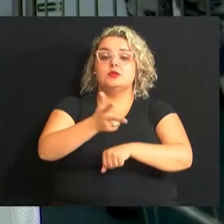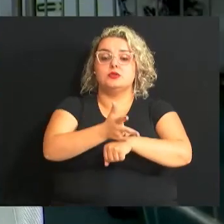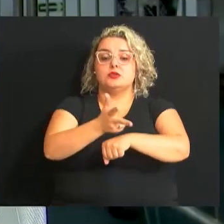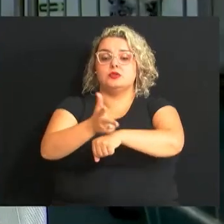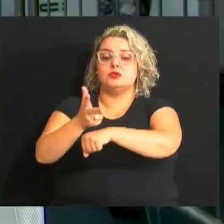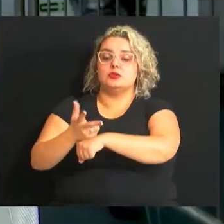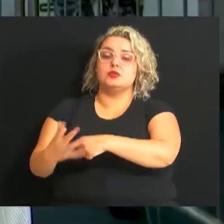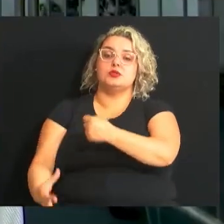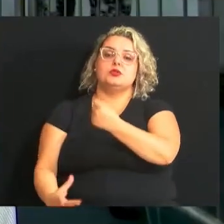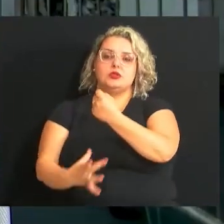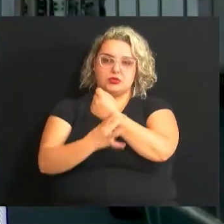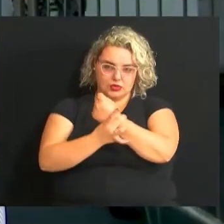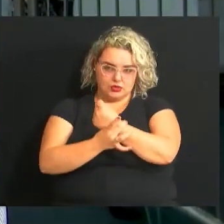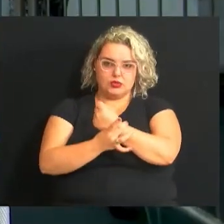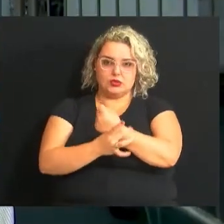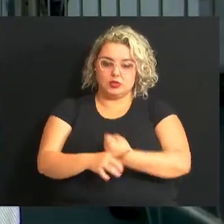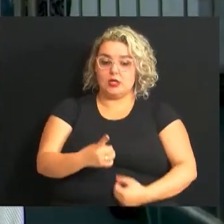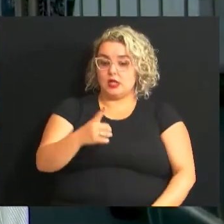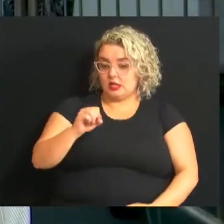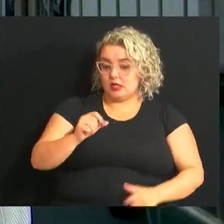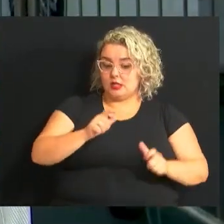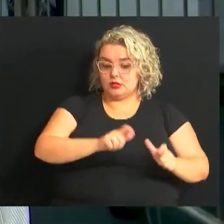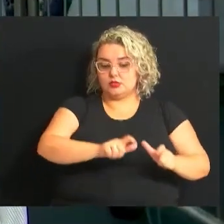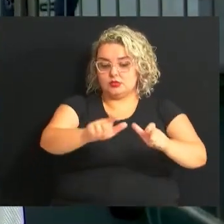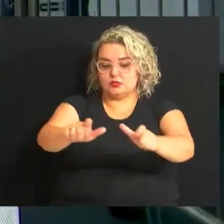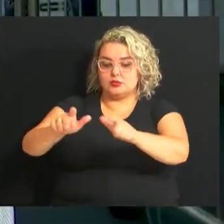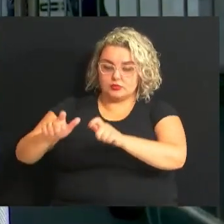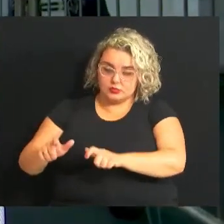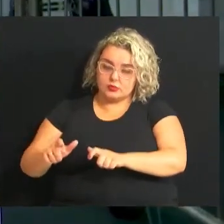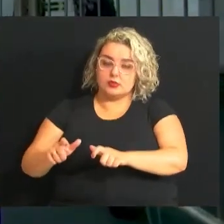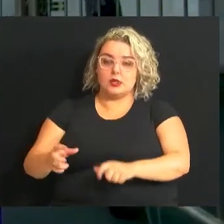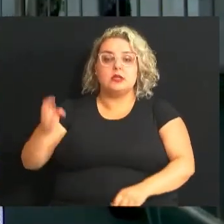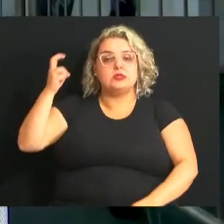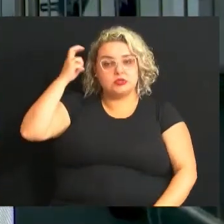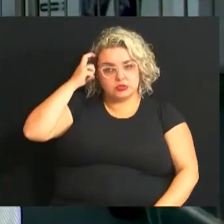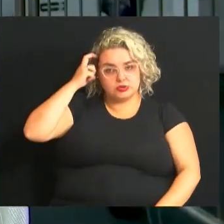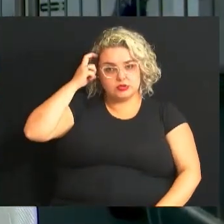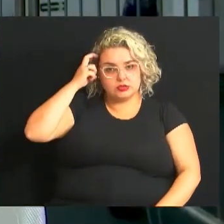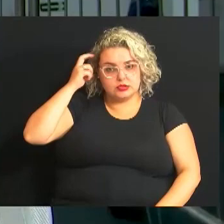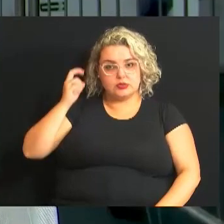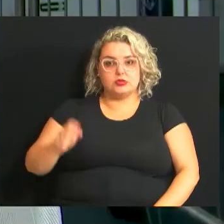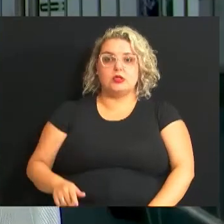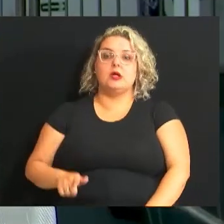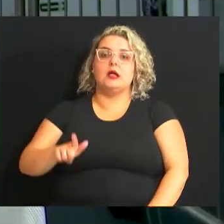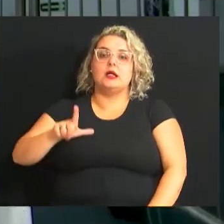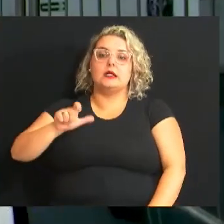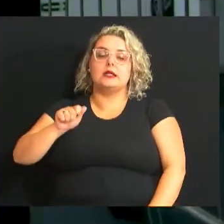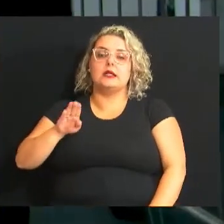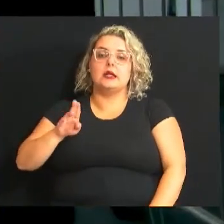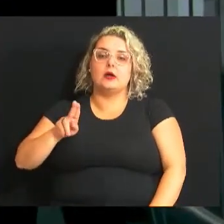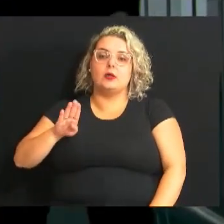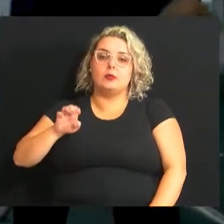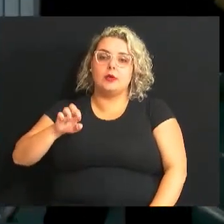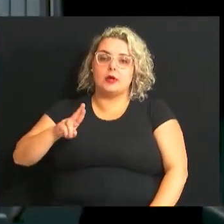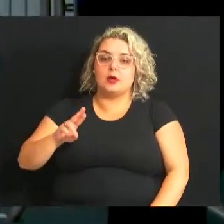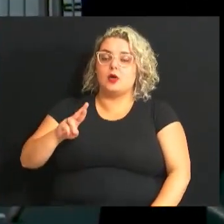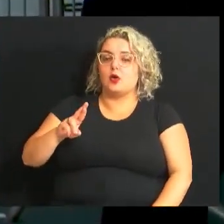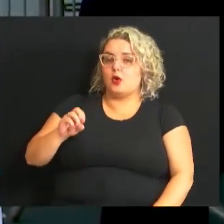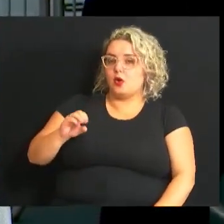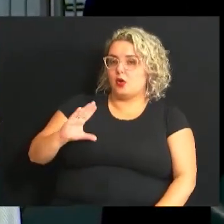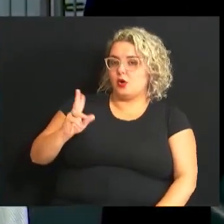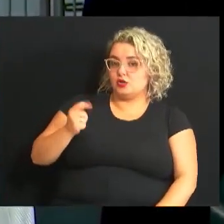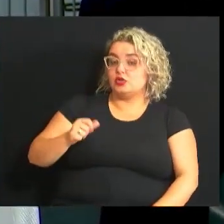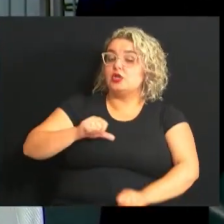segurança em 10 espaços culturais, equipamentos para a Sala Glauber Rocha e troca de veículos para aquisição